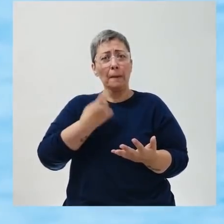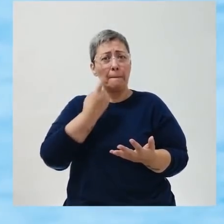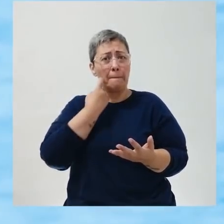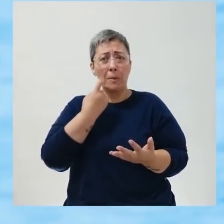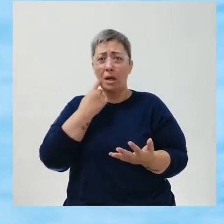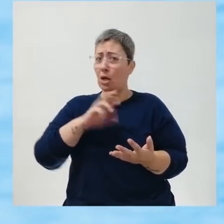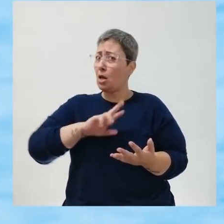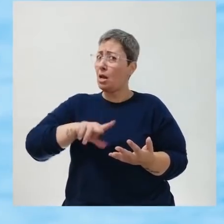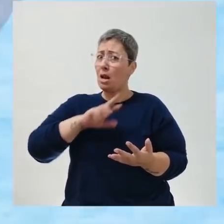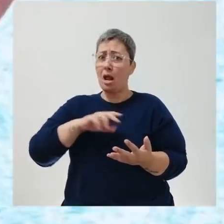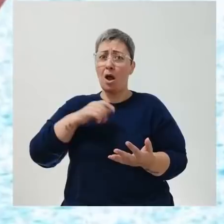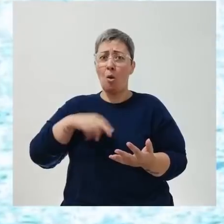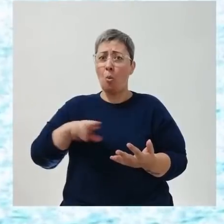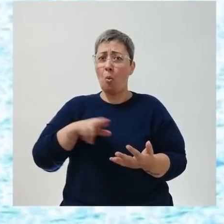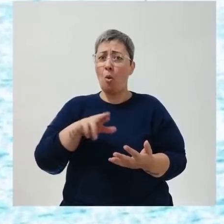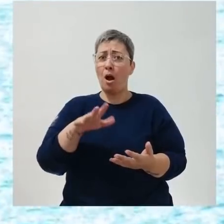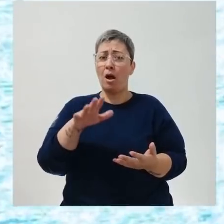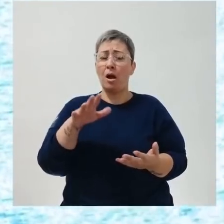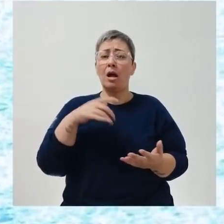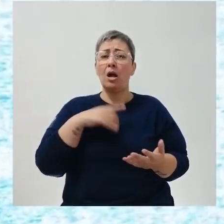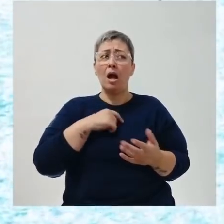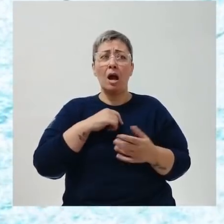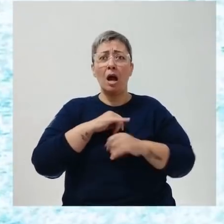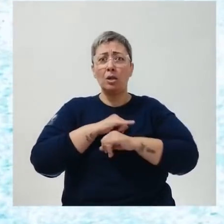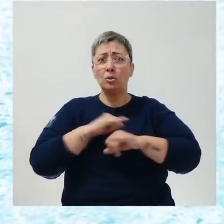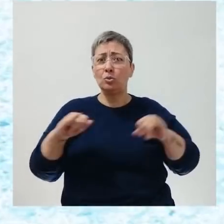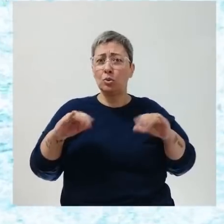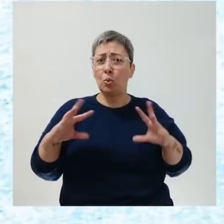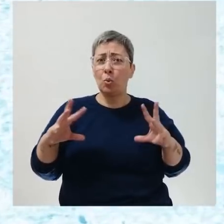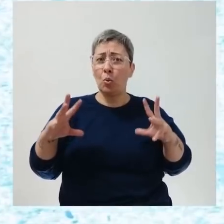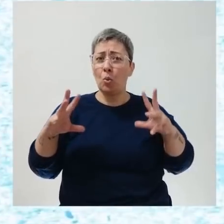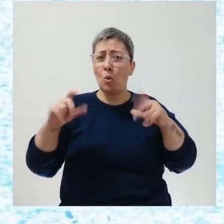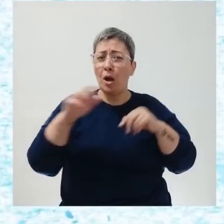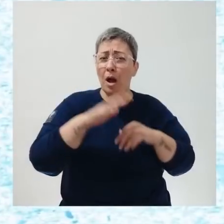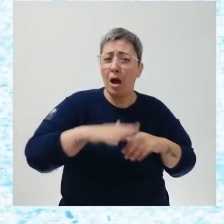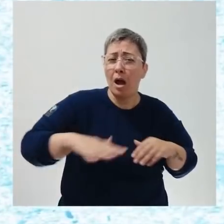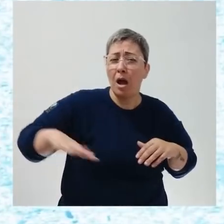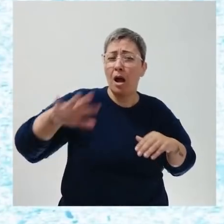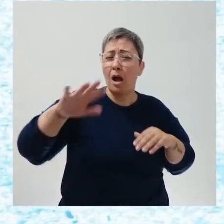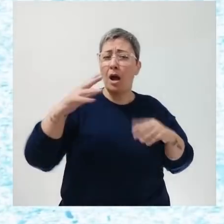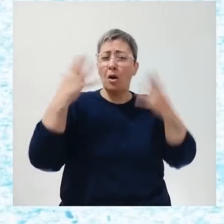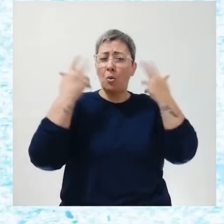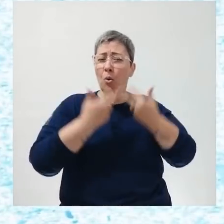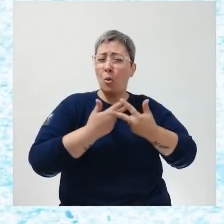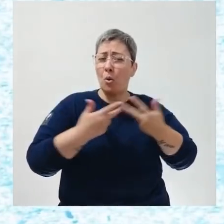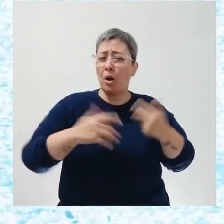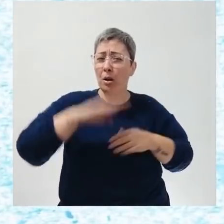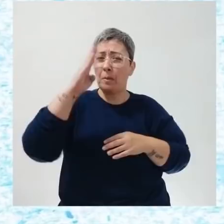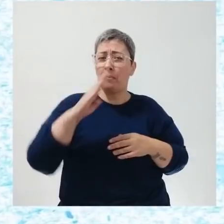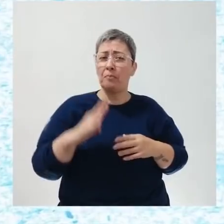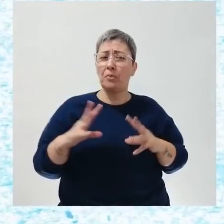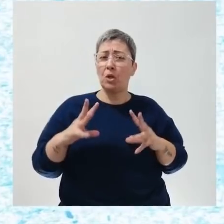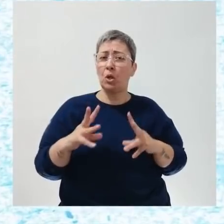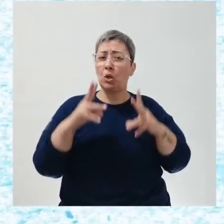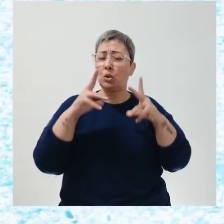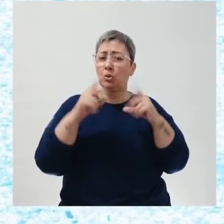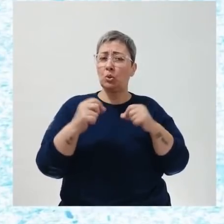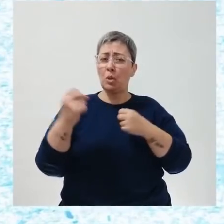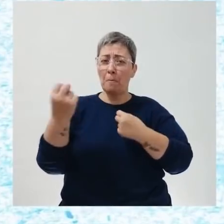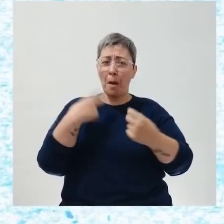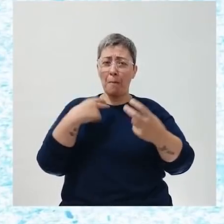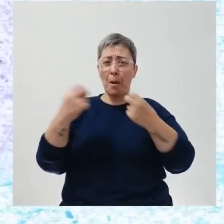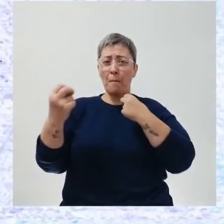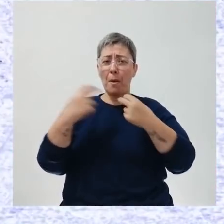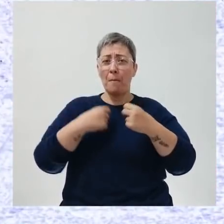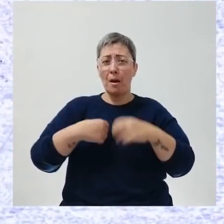não um réptil. A notícia se espalhou por toda a fauna brasileira. E todos os animais infectados